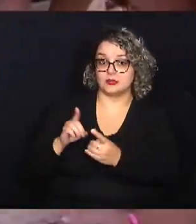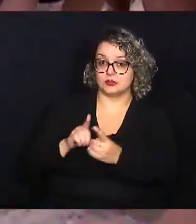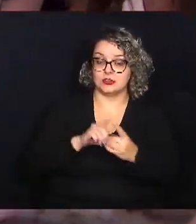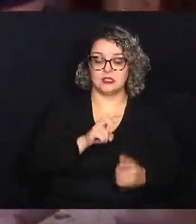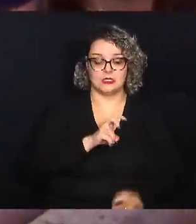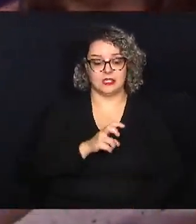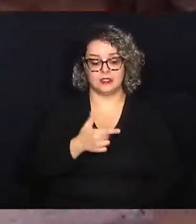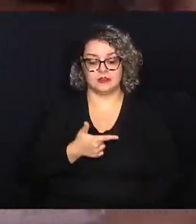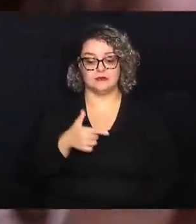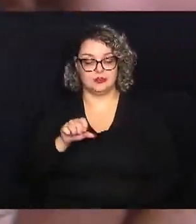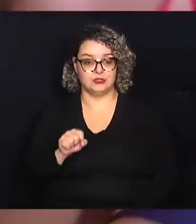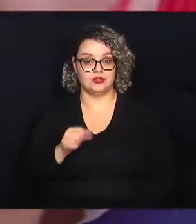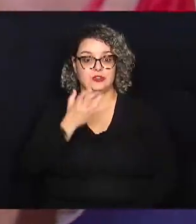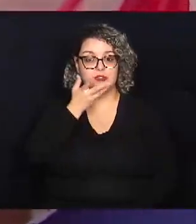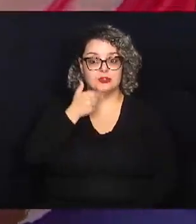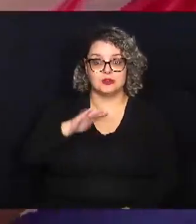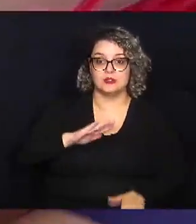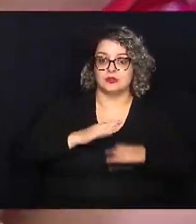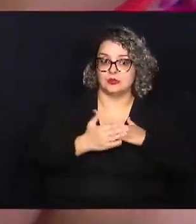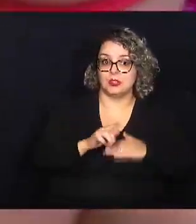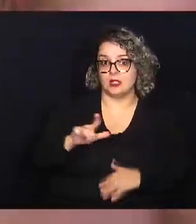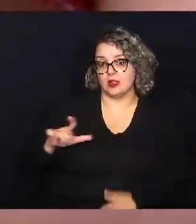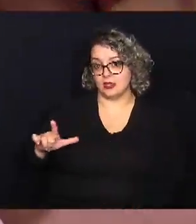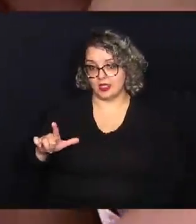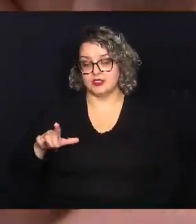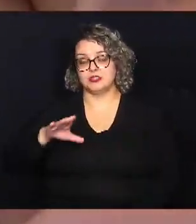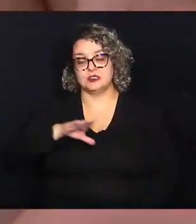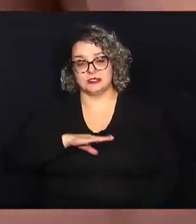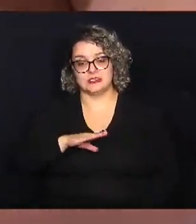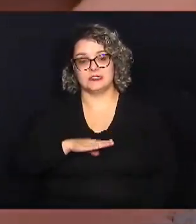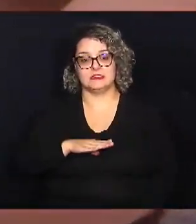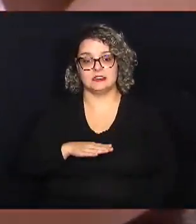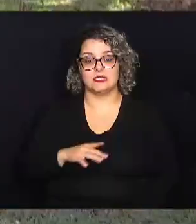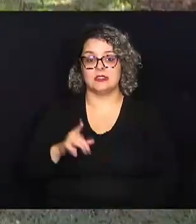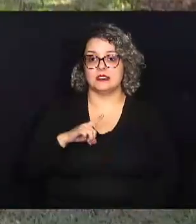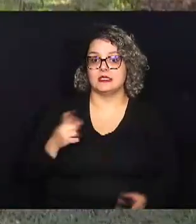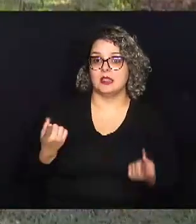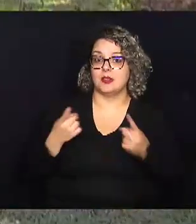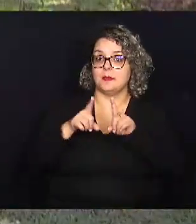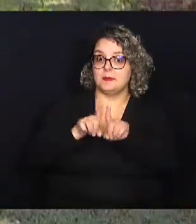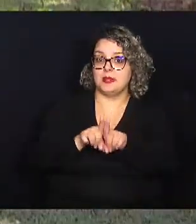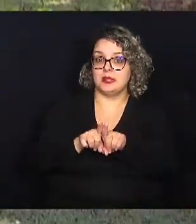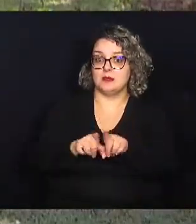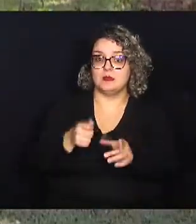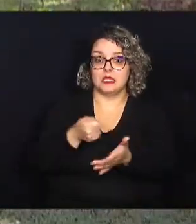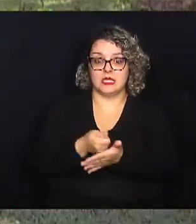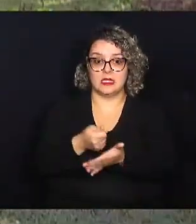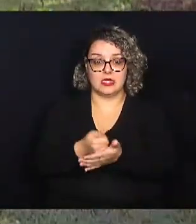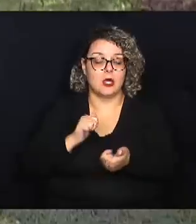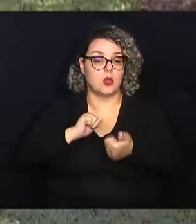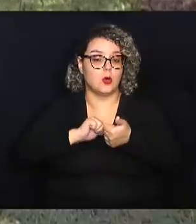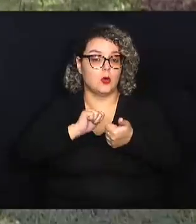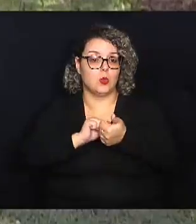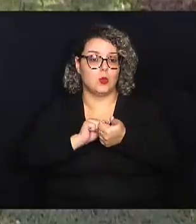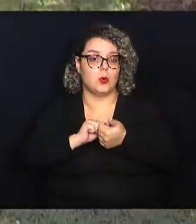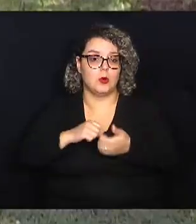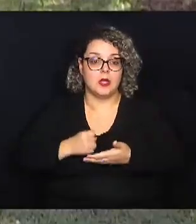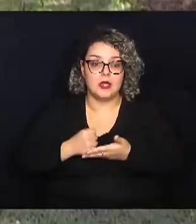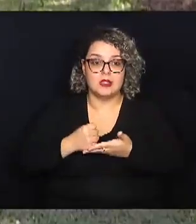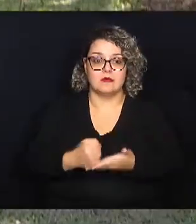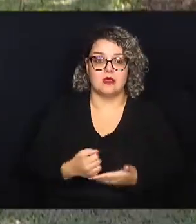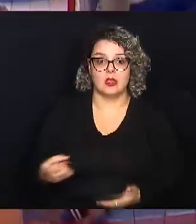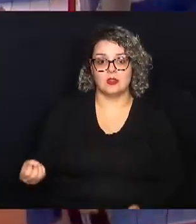528 crianças de bairros da região leste da cidade e conta com parcerias para garantir a qualidade e levar sempre